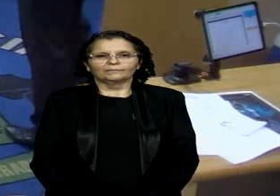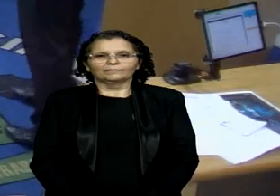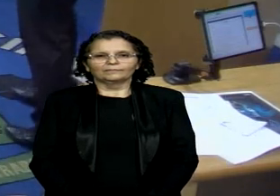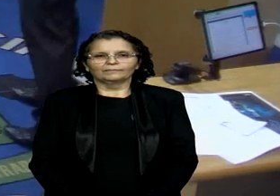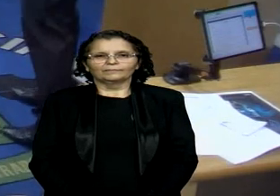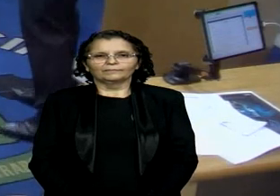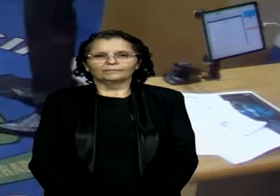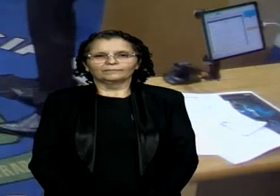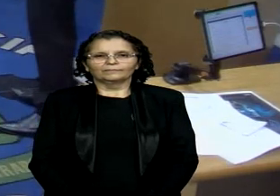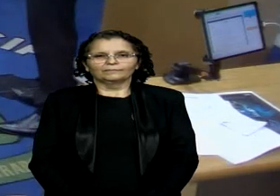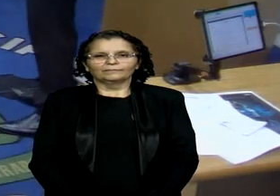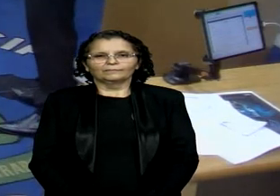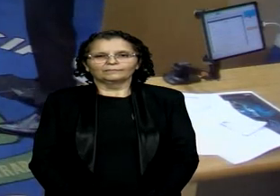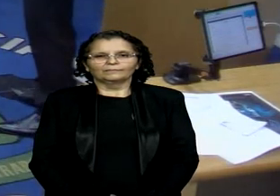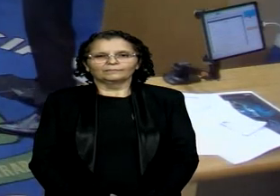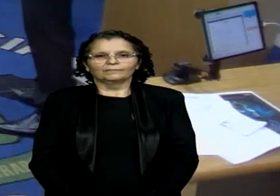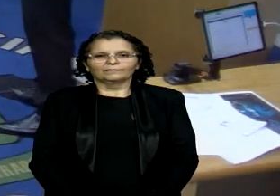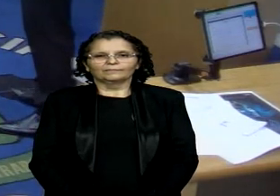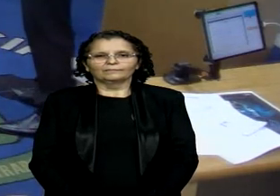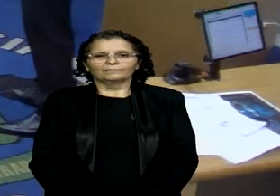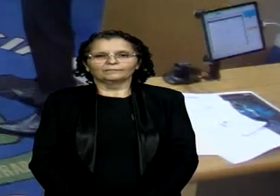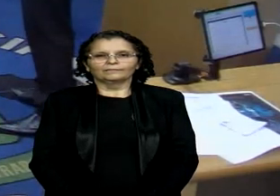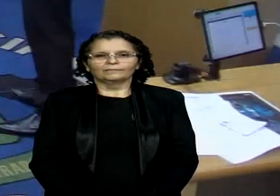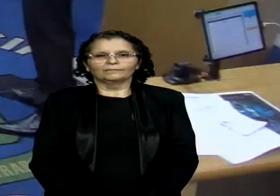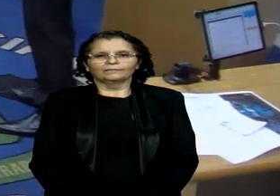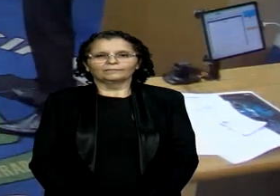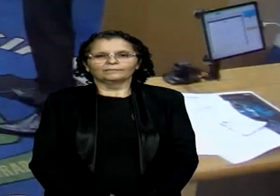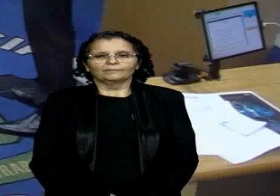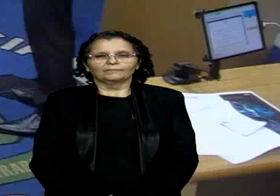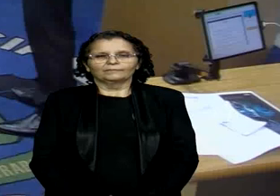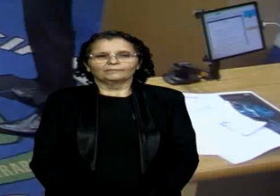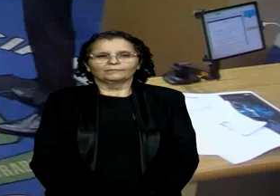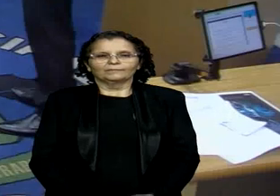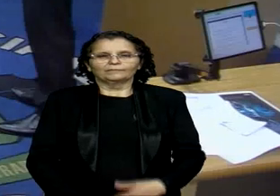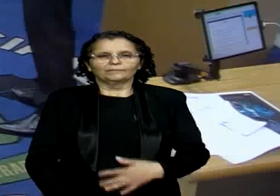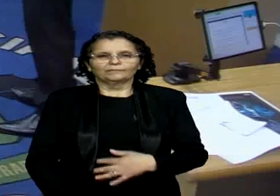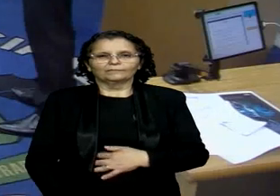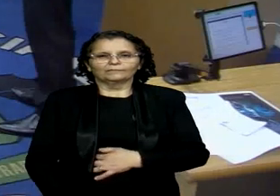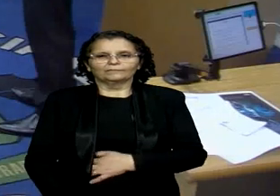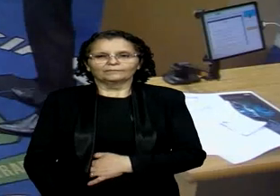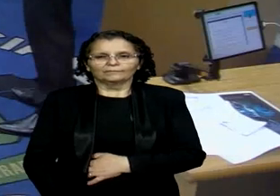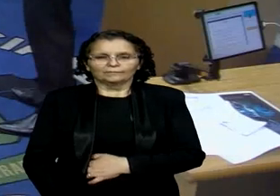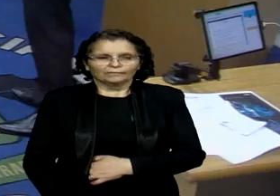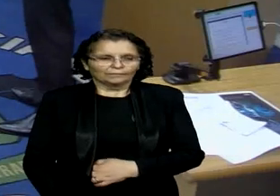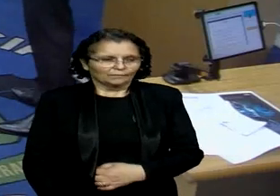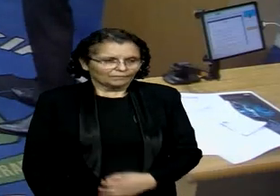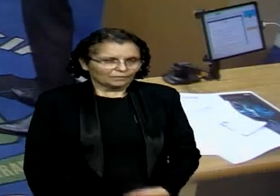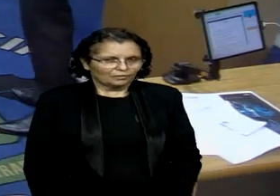Thank you.